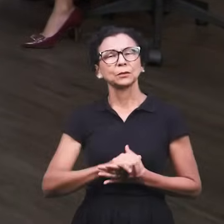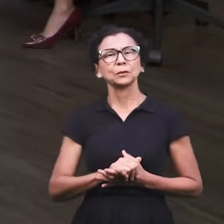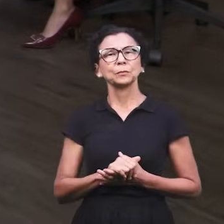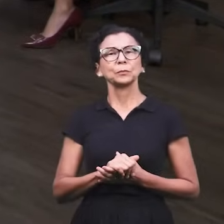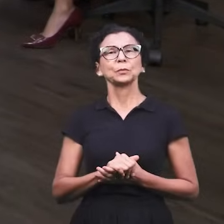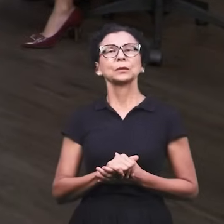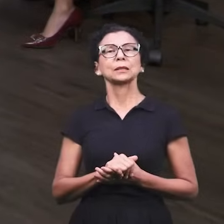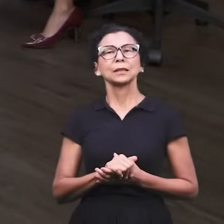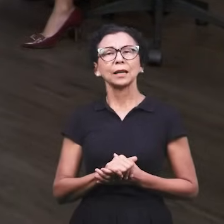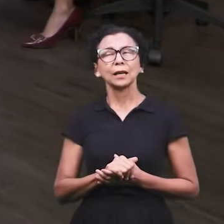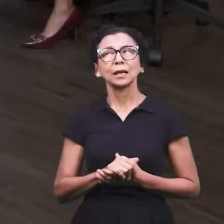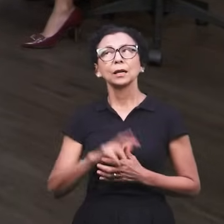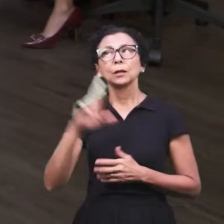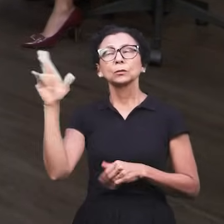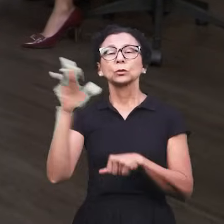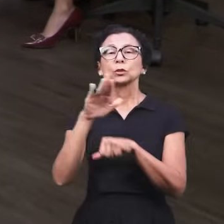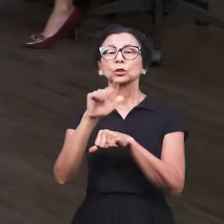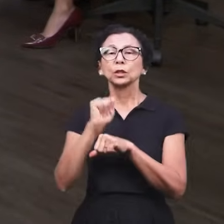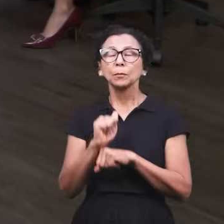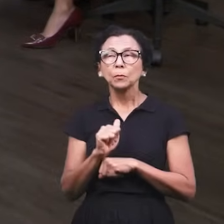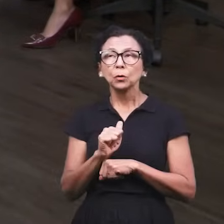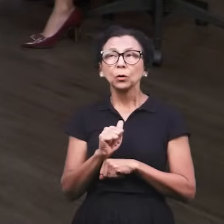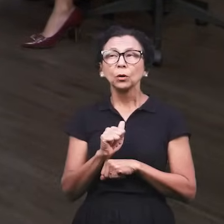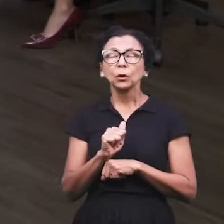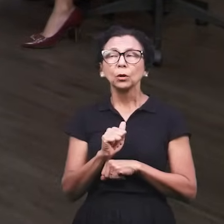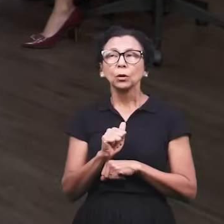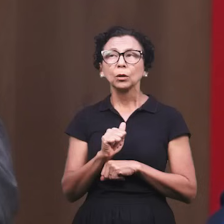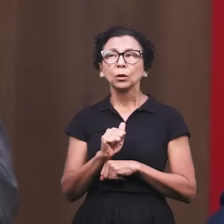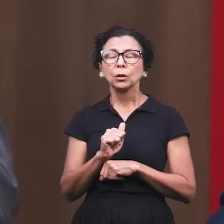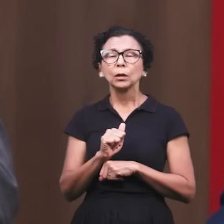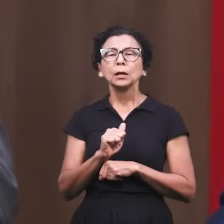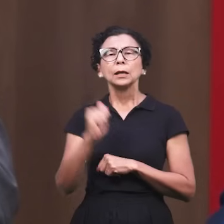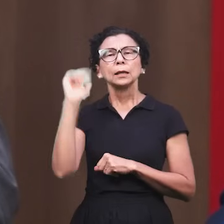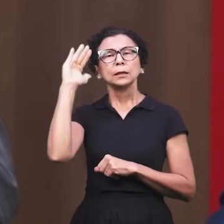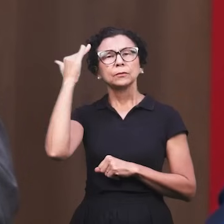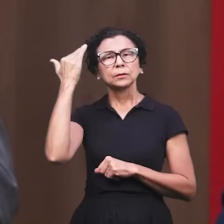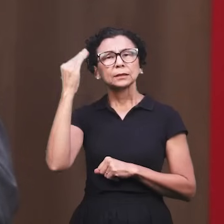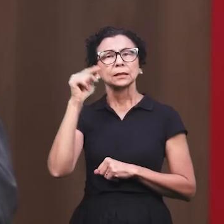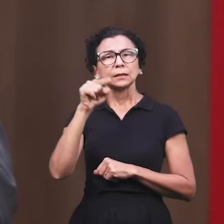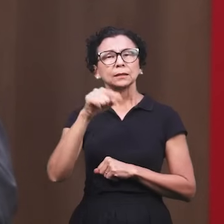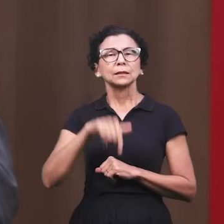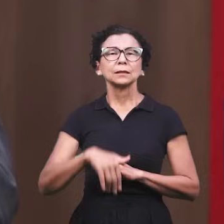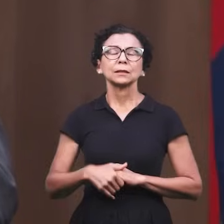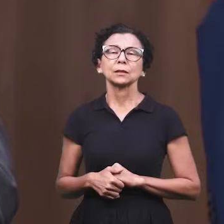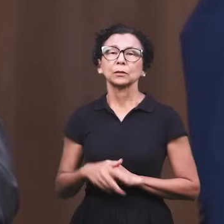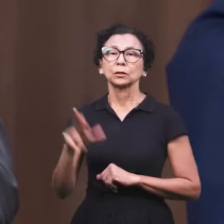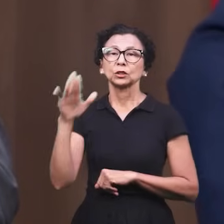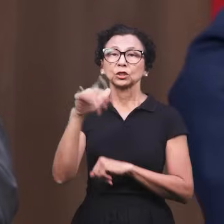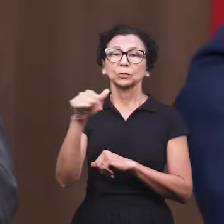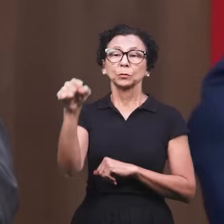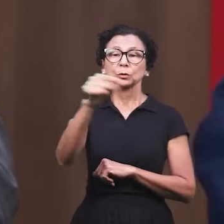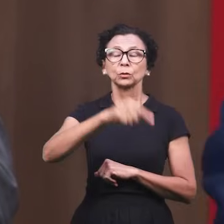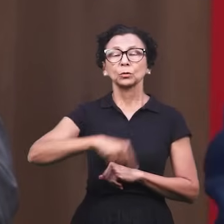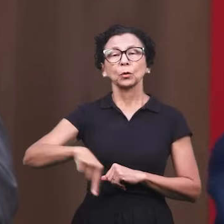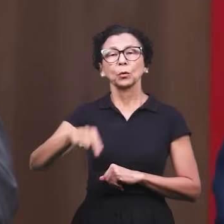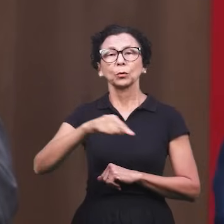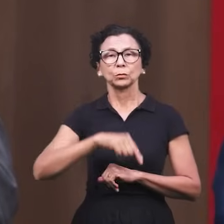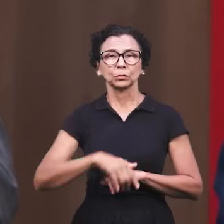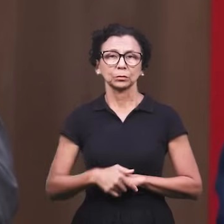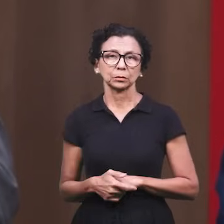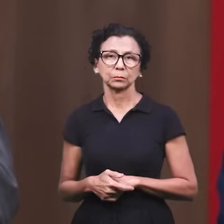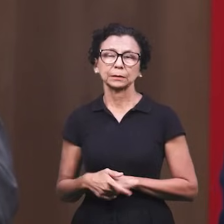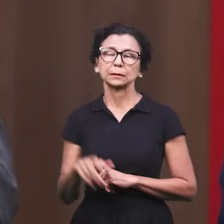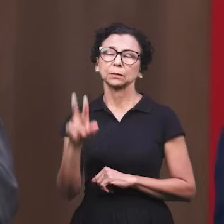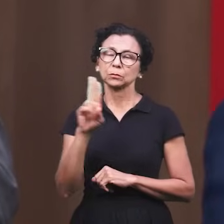entendeu o chamado de Deus para a sua vida. Deus chamou a todos nós para sermos uma bênção, para